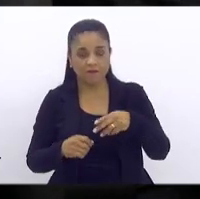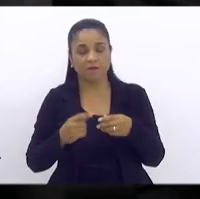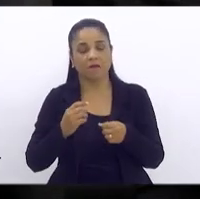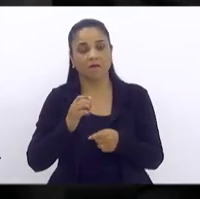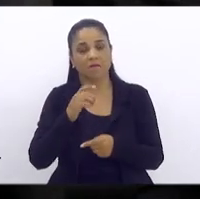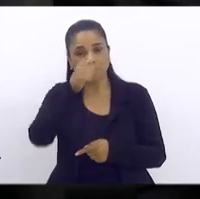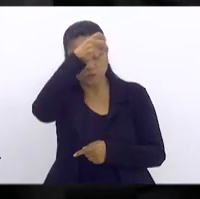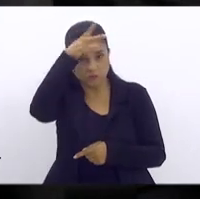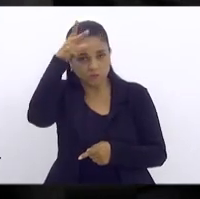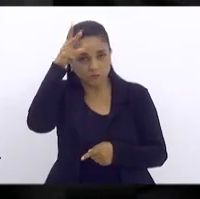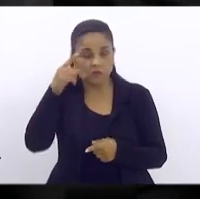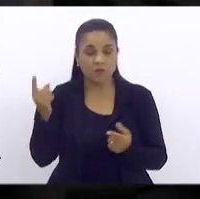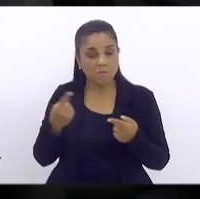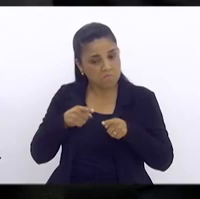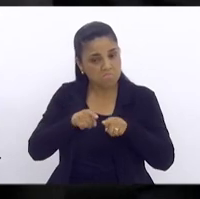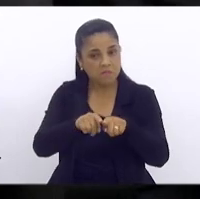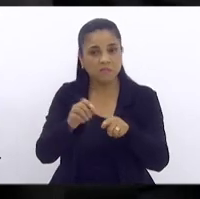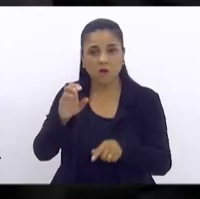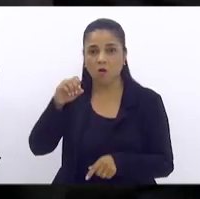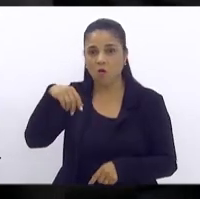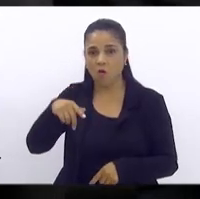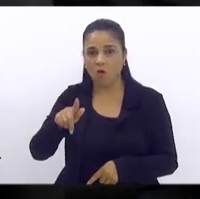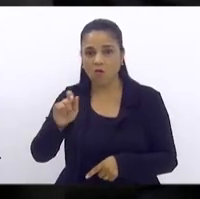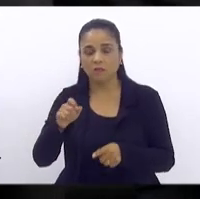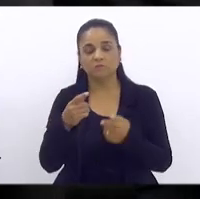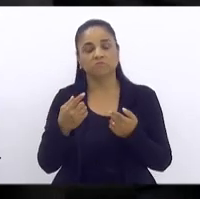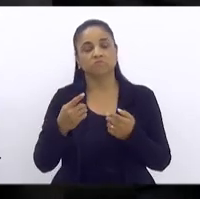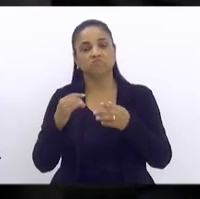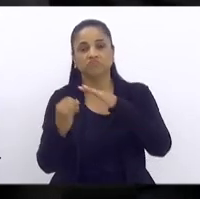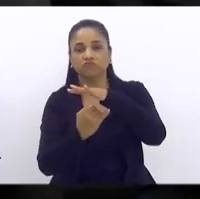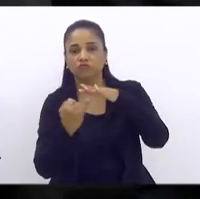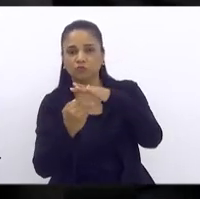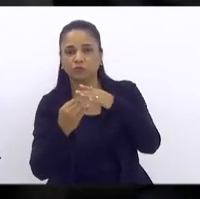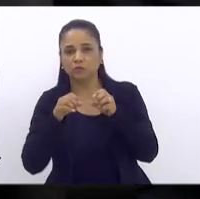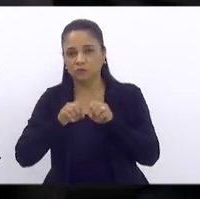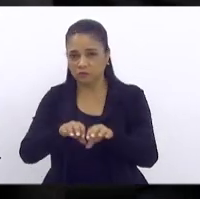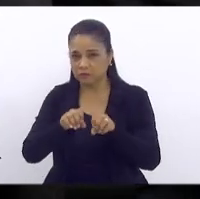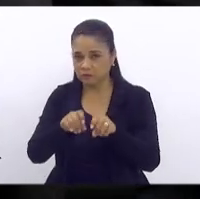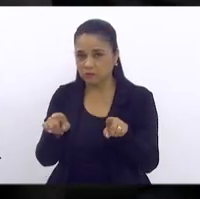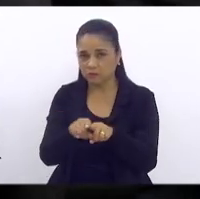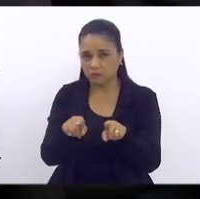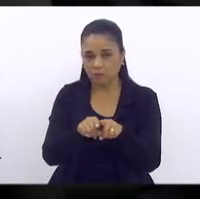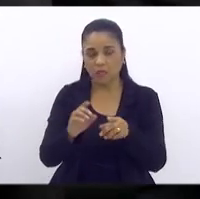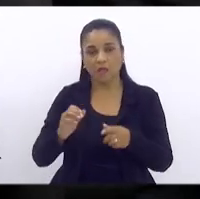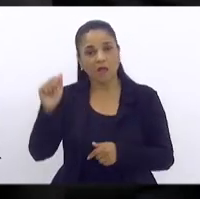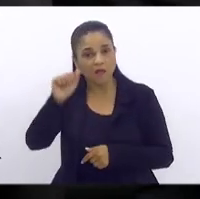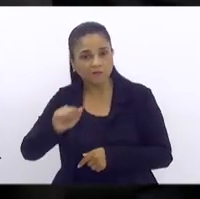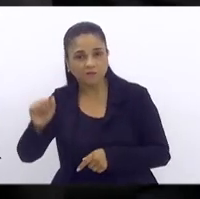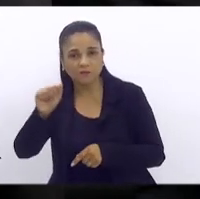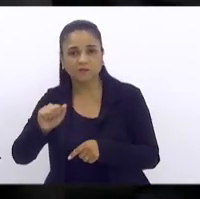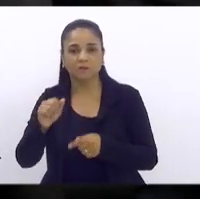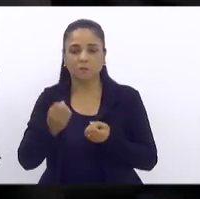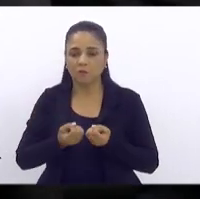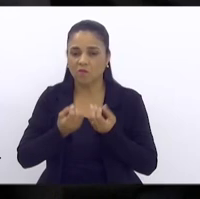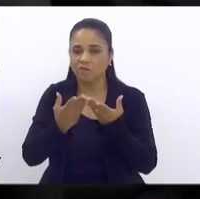parcerias com ONGs, fazer parcerias com instituições de ensino, com outras instituições, né, que possam, associações também, para oferecer esse atendimento